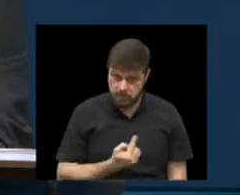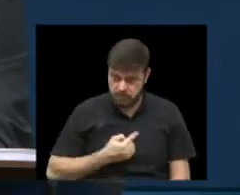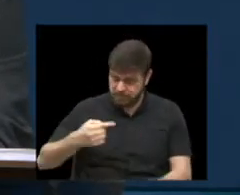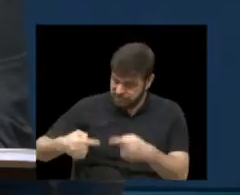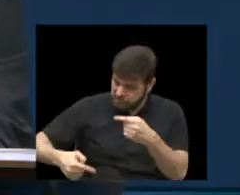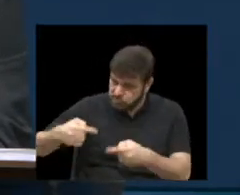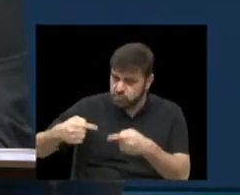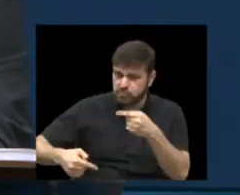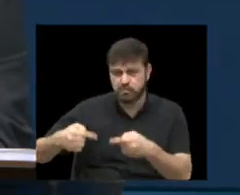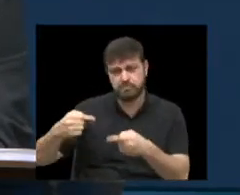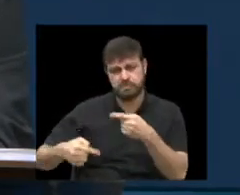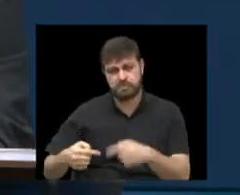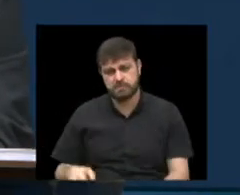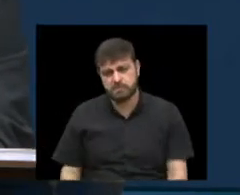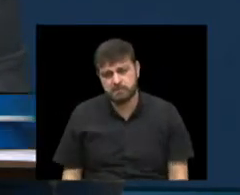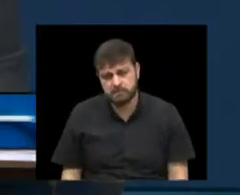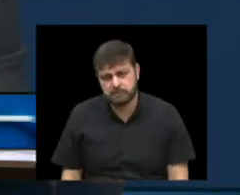discutindo,